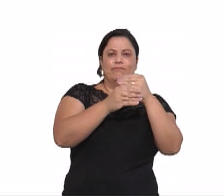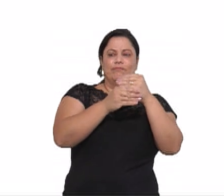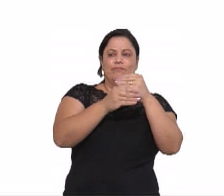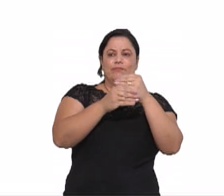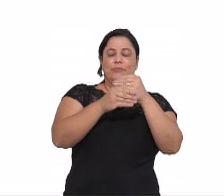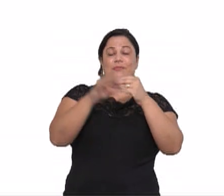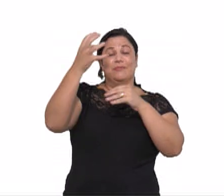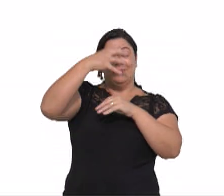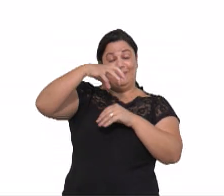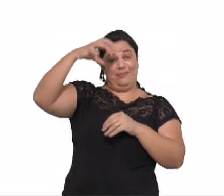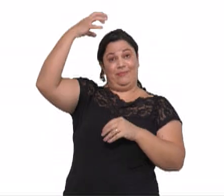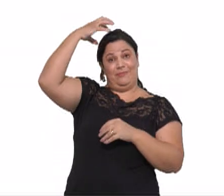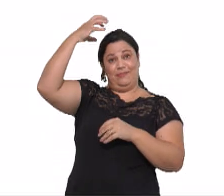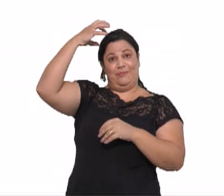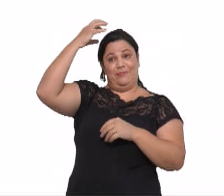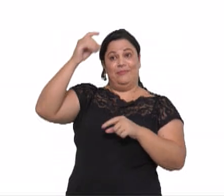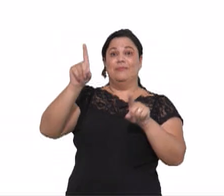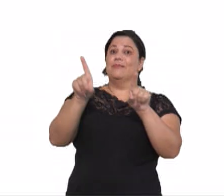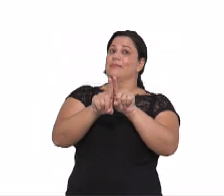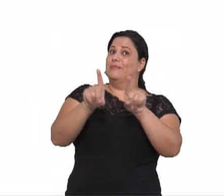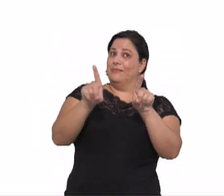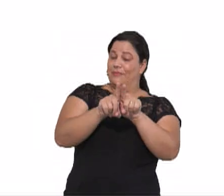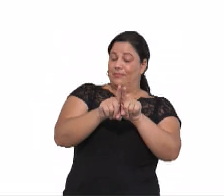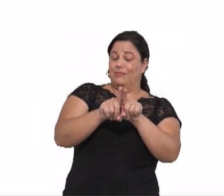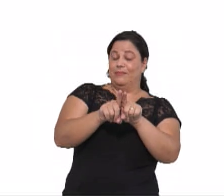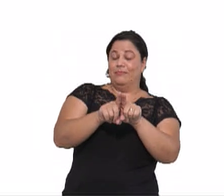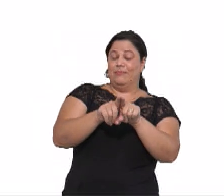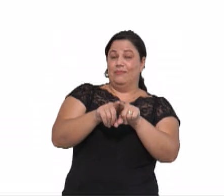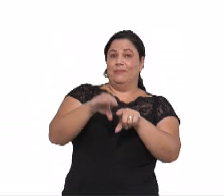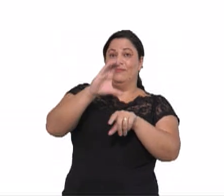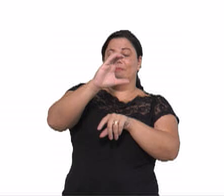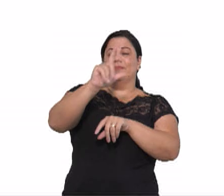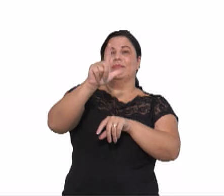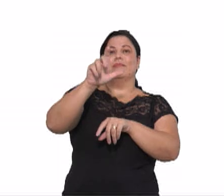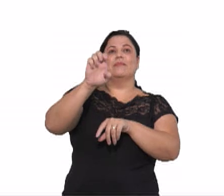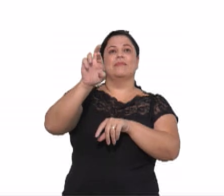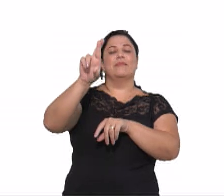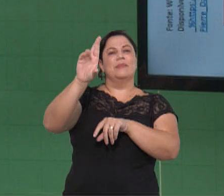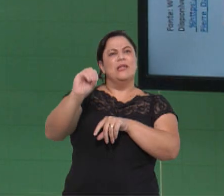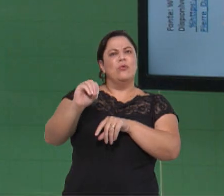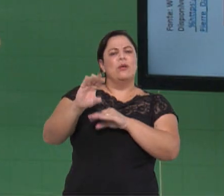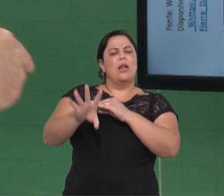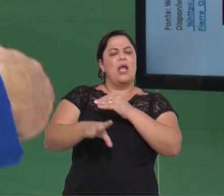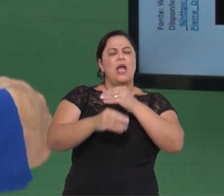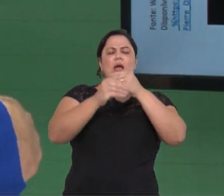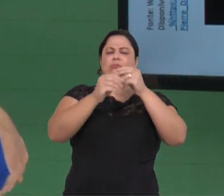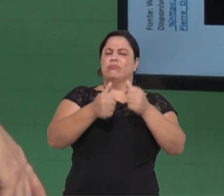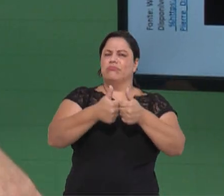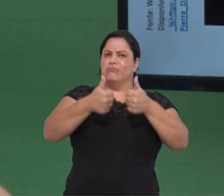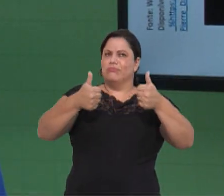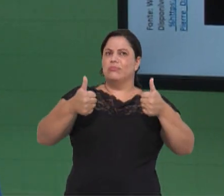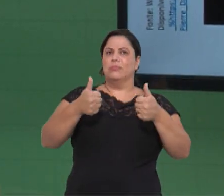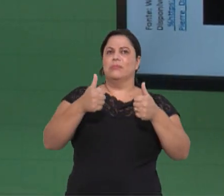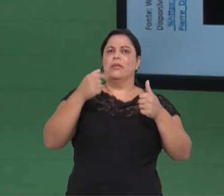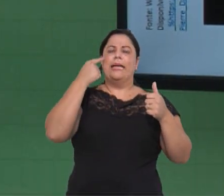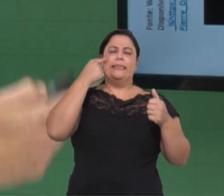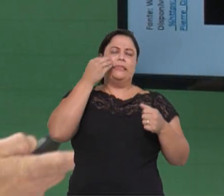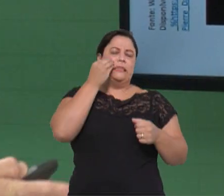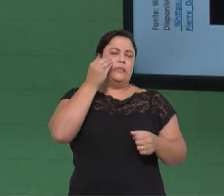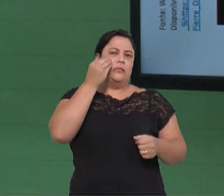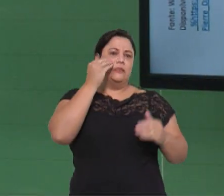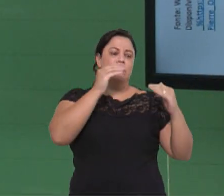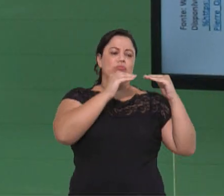e da nobreza, quando o rei começa a conspirar contra a revolução, tentando acordos com